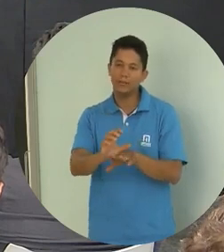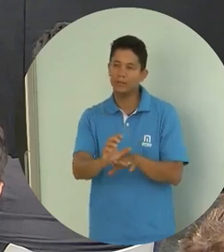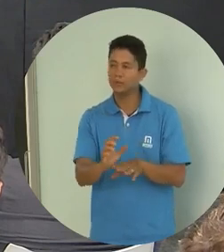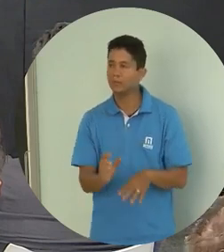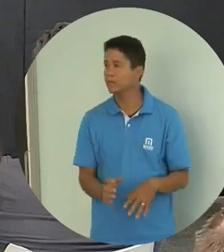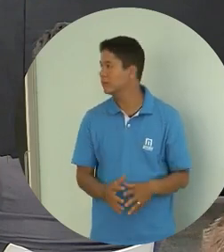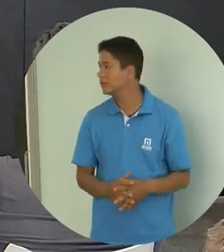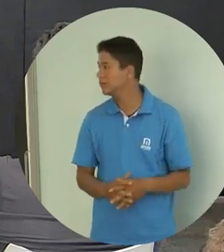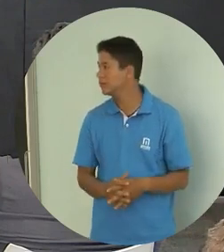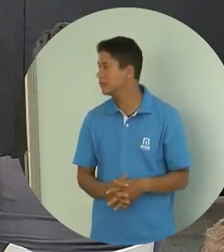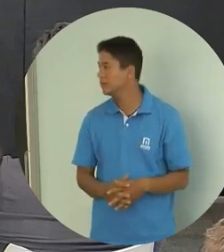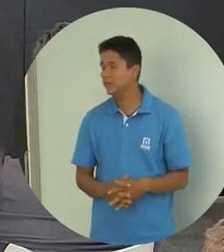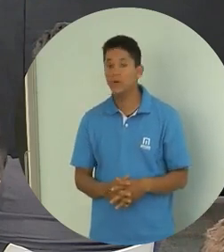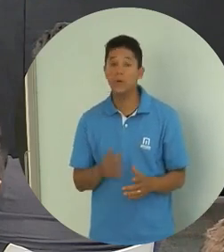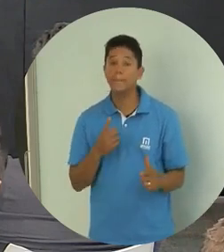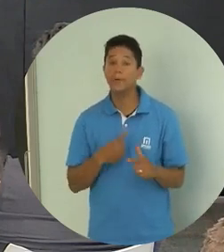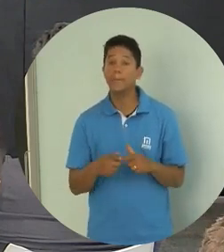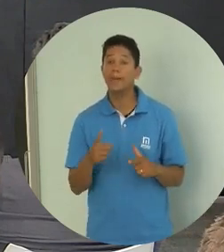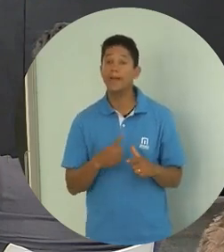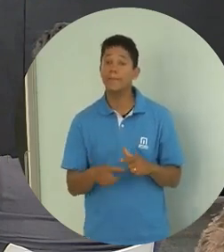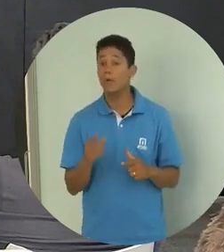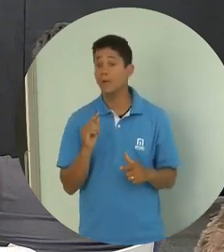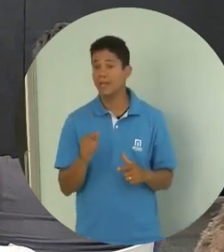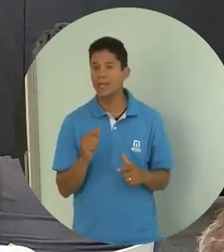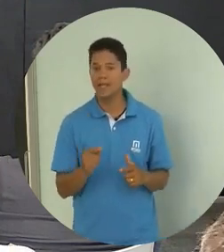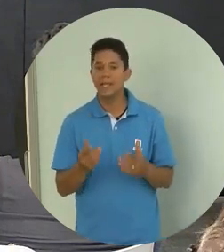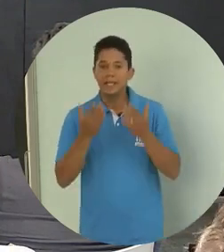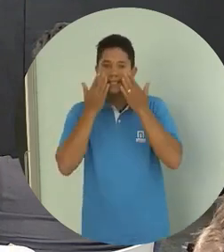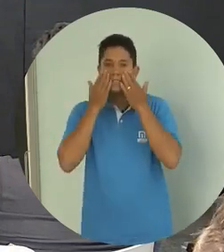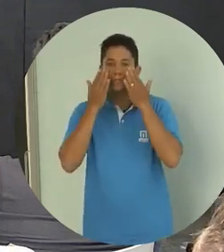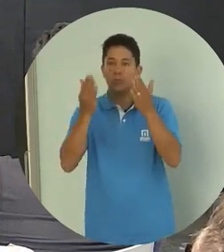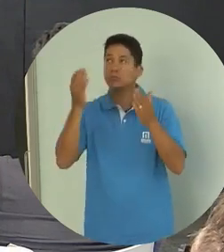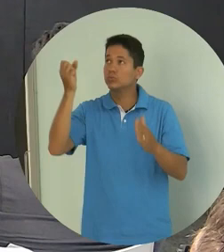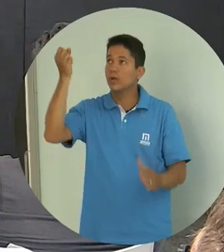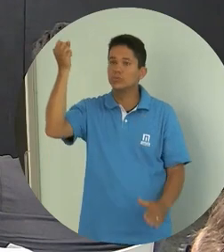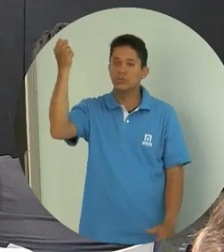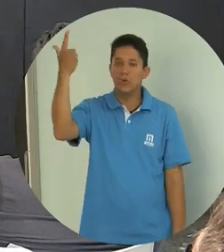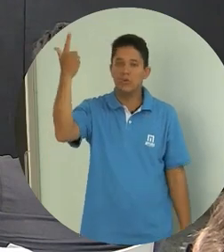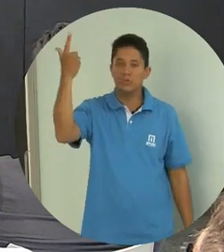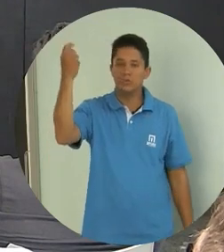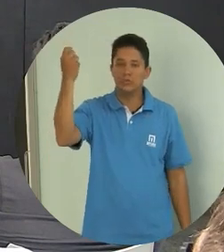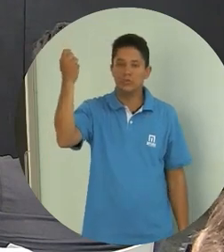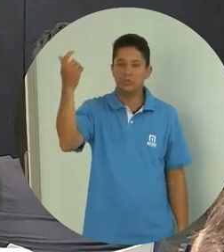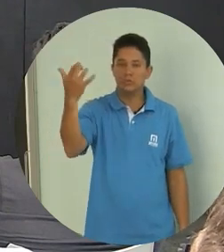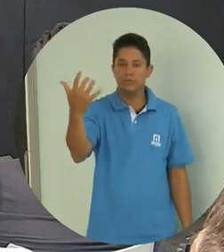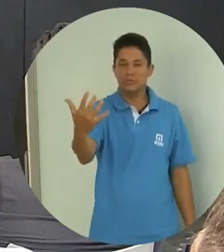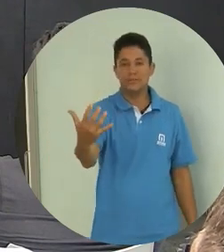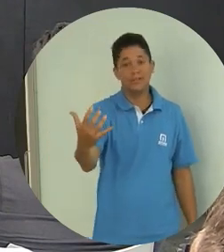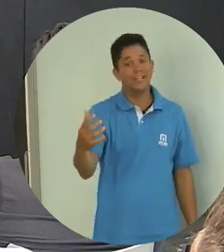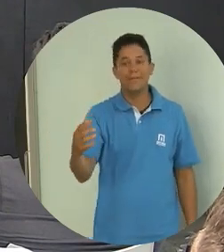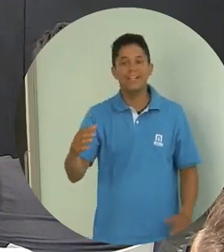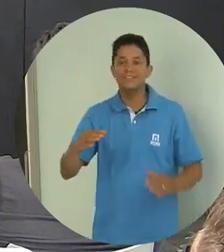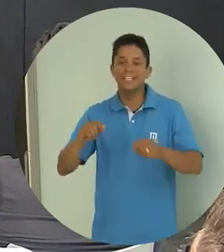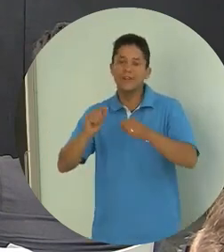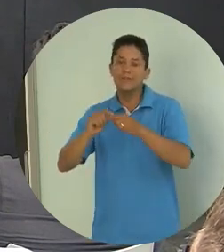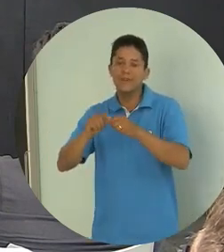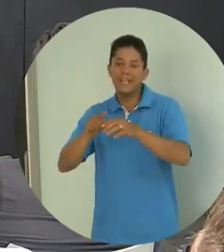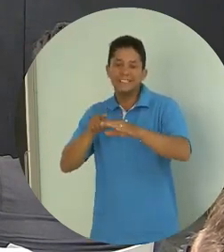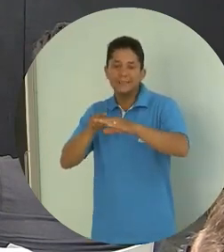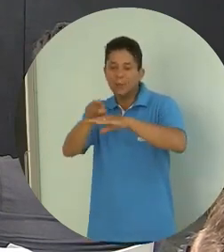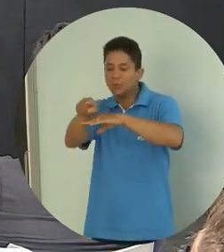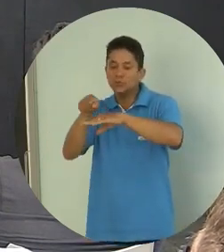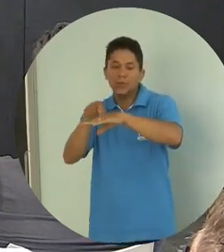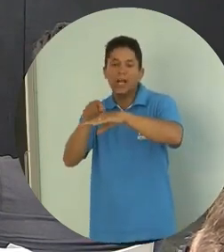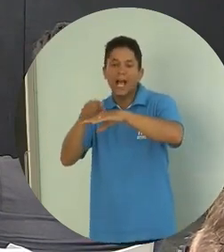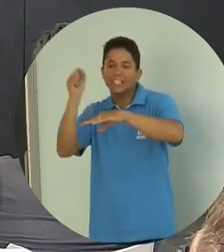pode, o problema é quando ele está exposto a raios ultravioletas, mas normalmente você não injeta em ambiente que está exposto ao sol, você não vai